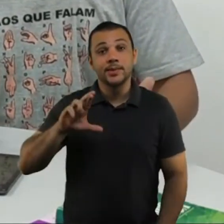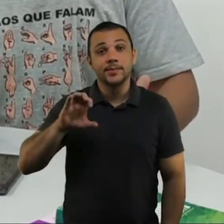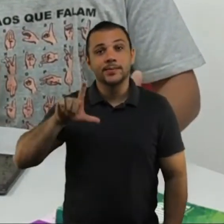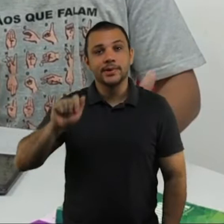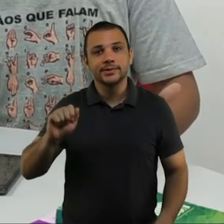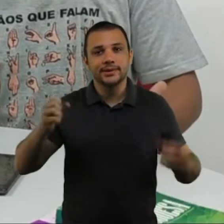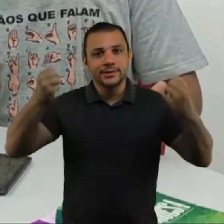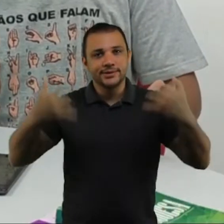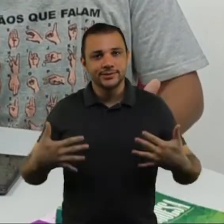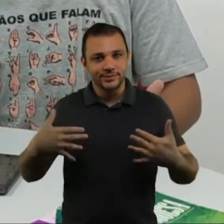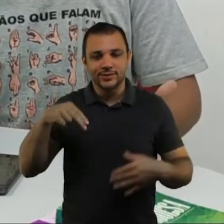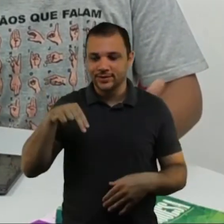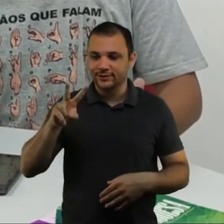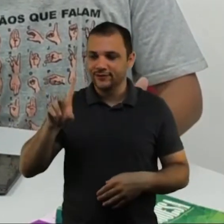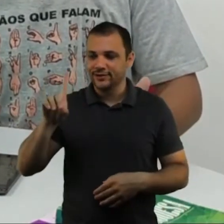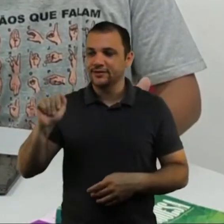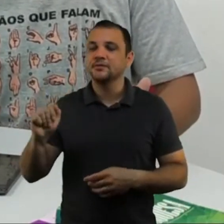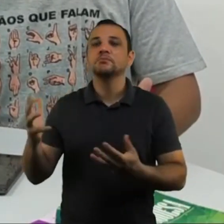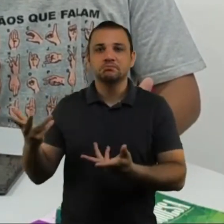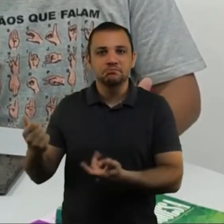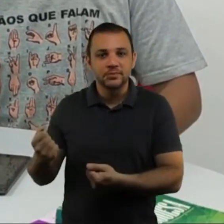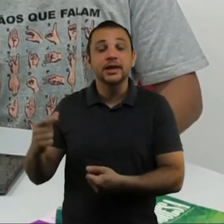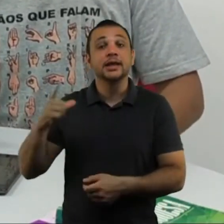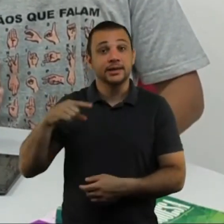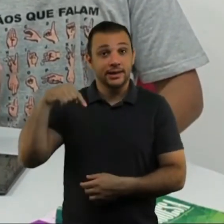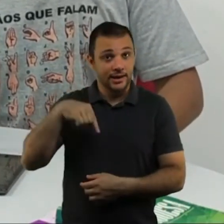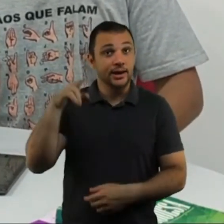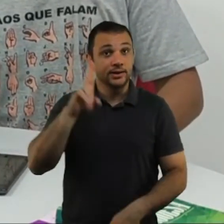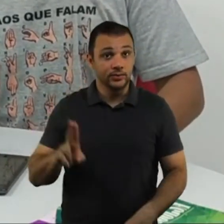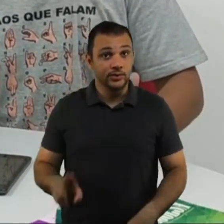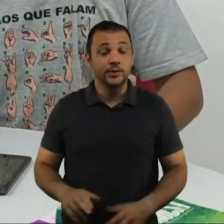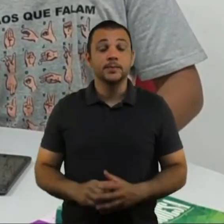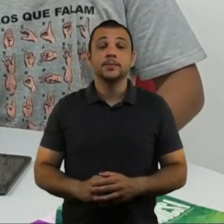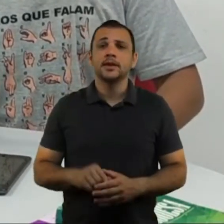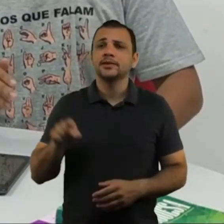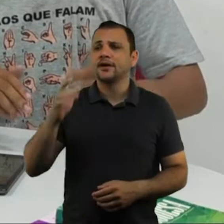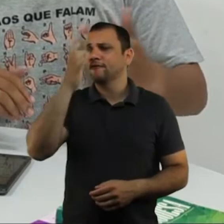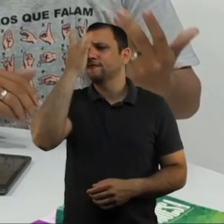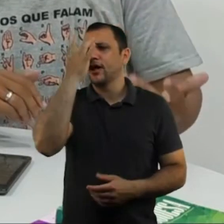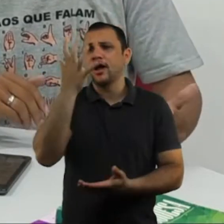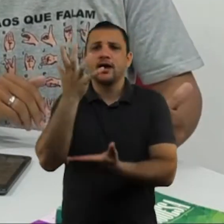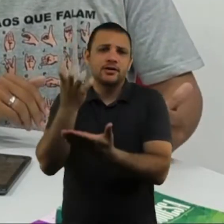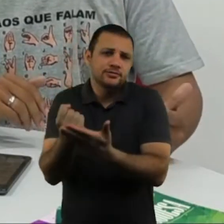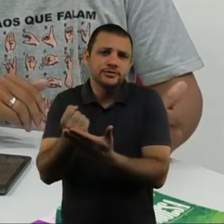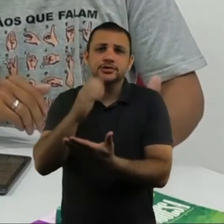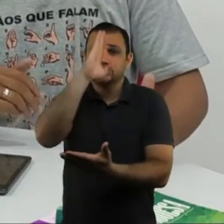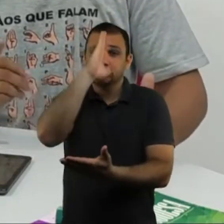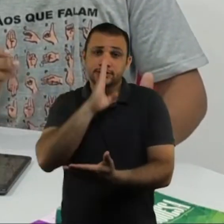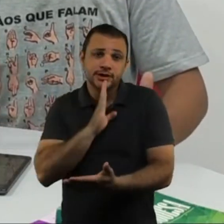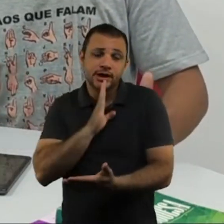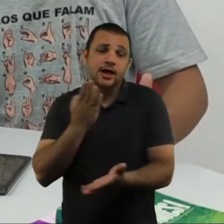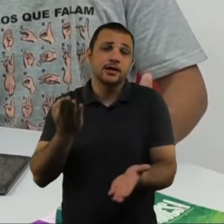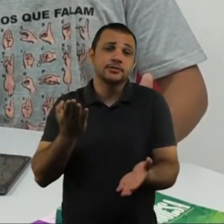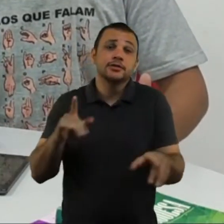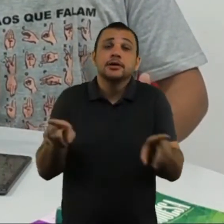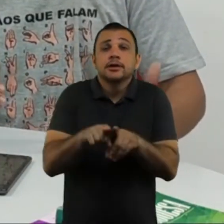ela explicou muito bem que a gente tem aqui disponível no Nau, e claro, mencionando mais uma vez que além de ser de fácil acesso,